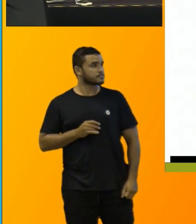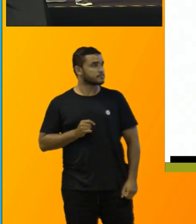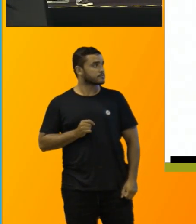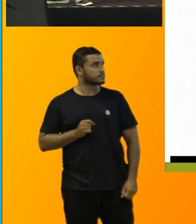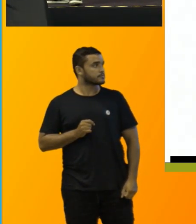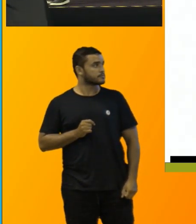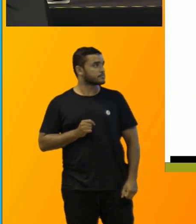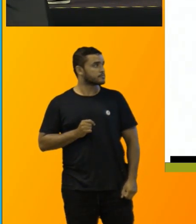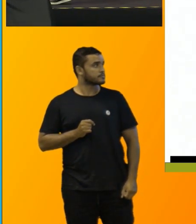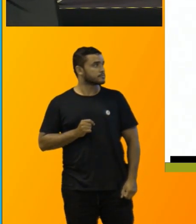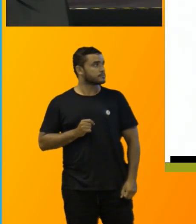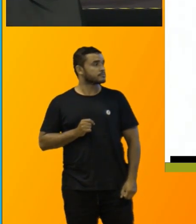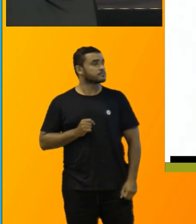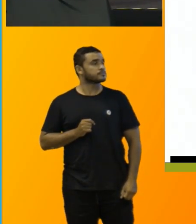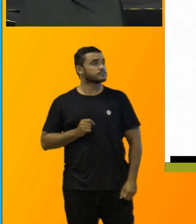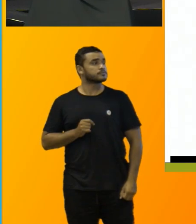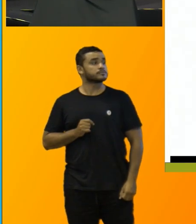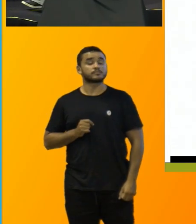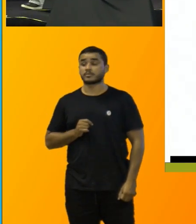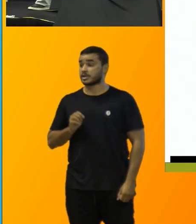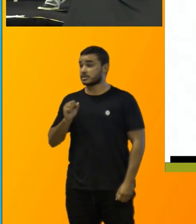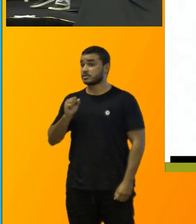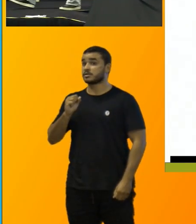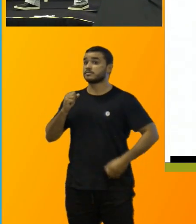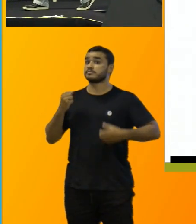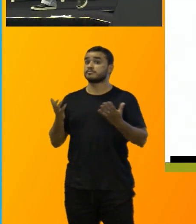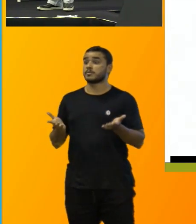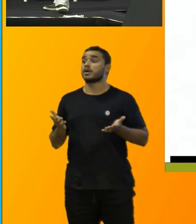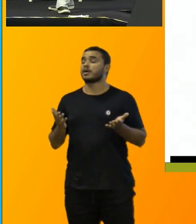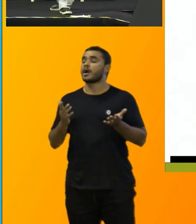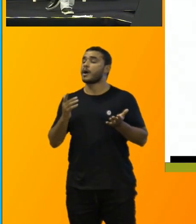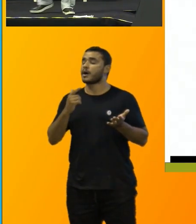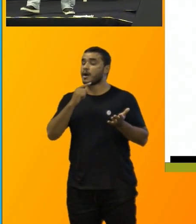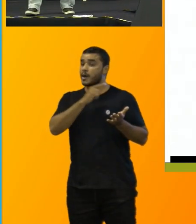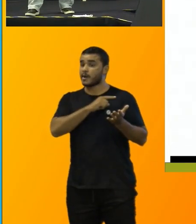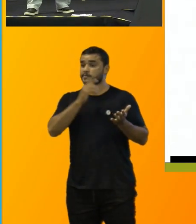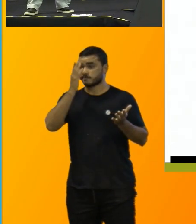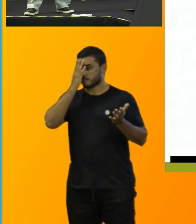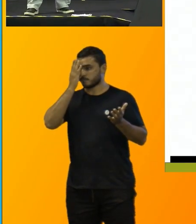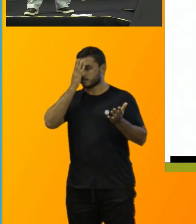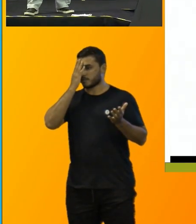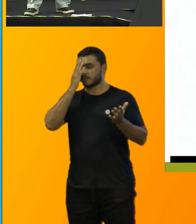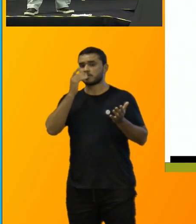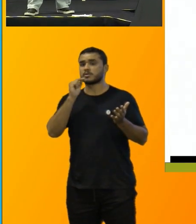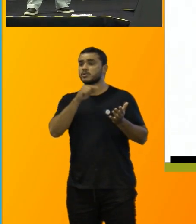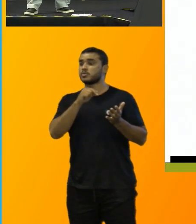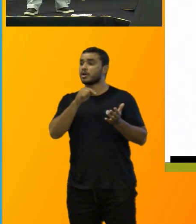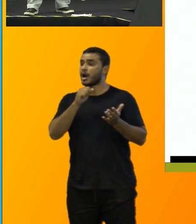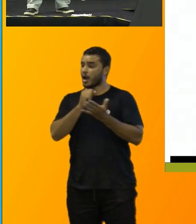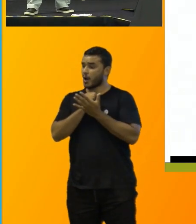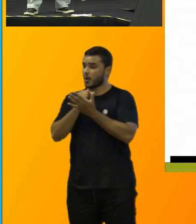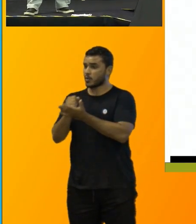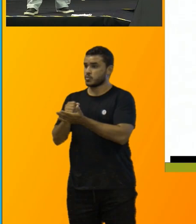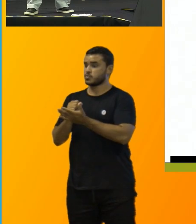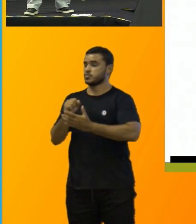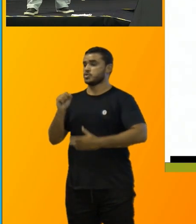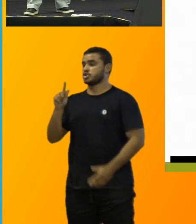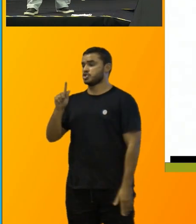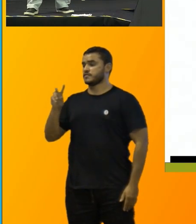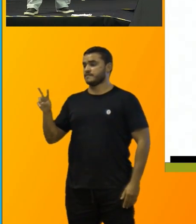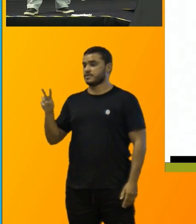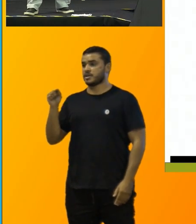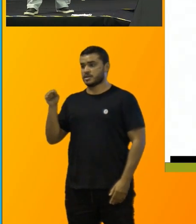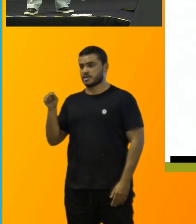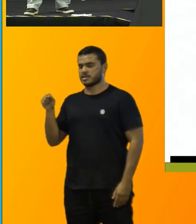Meu Deus. Então, de todos os órgãos, qual foi aquele que contribuiu de uma maneira mais eficiente para que Getúlio fosse chamado de pai dos